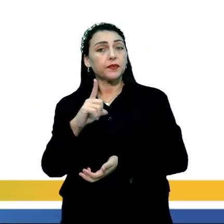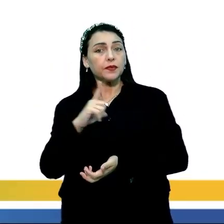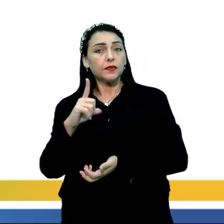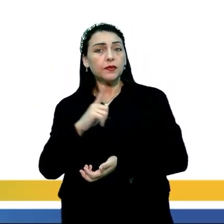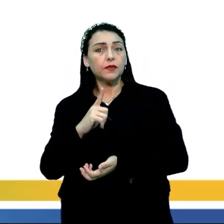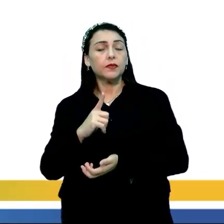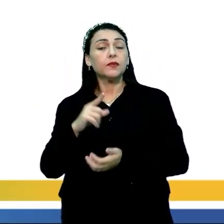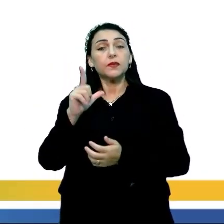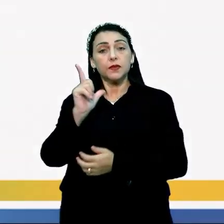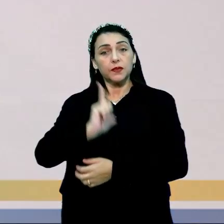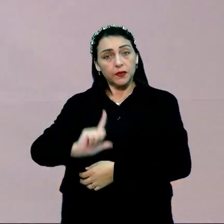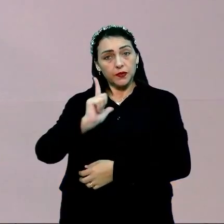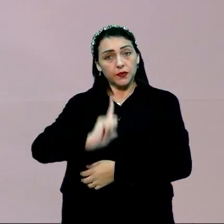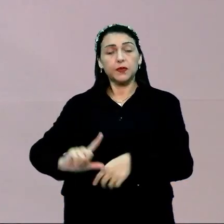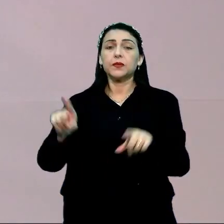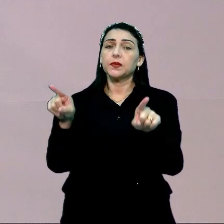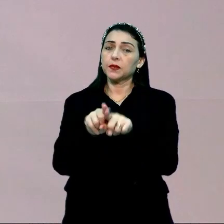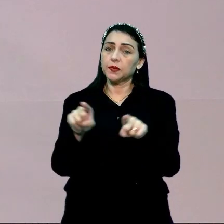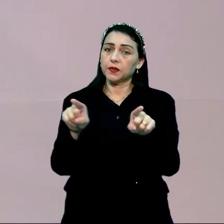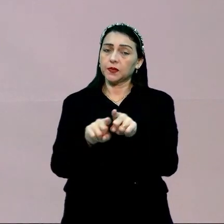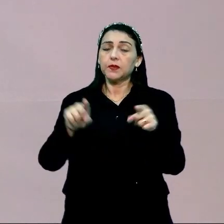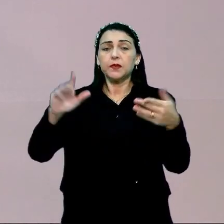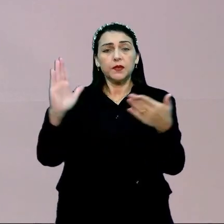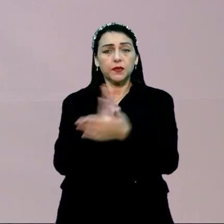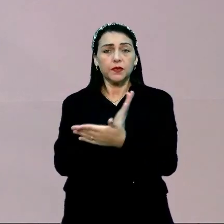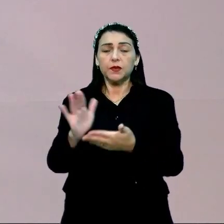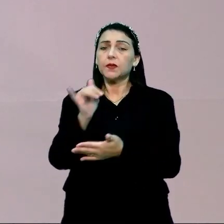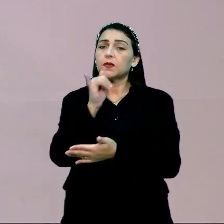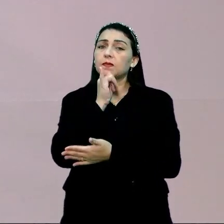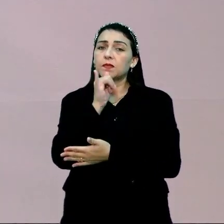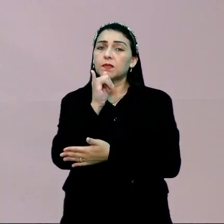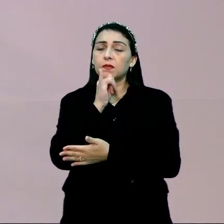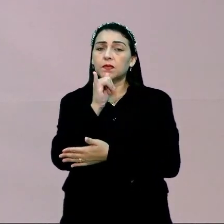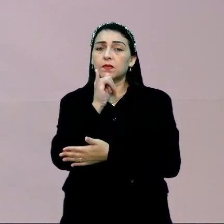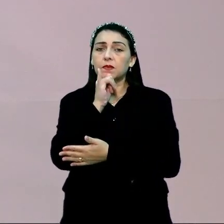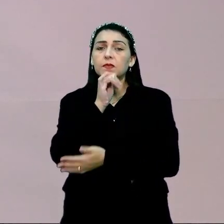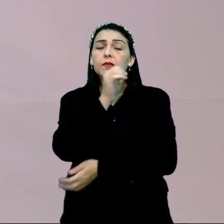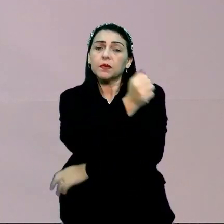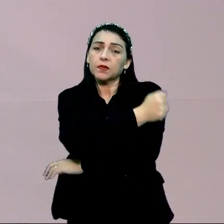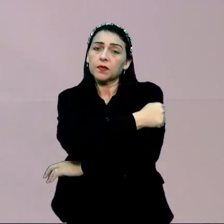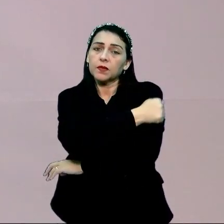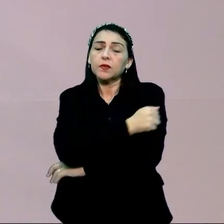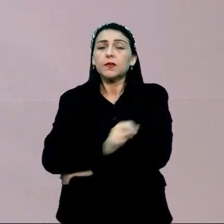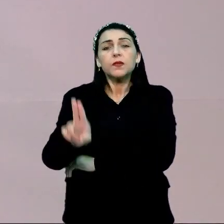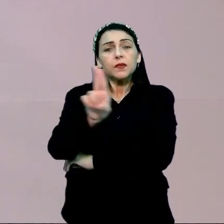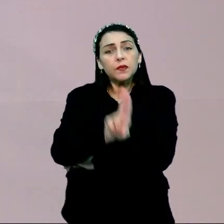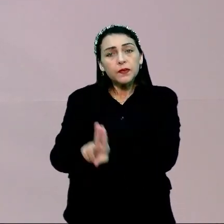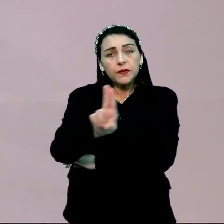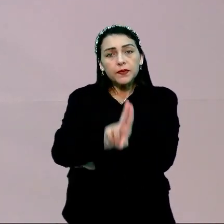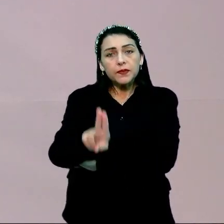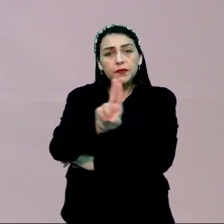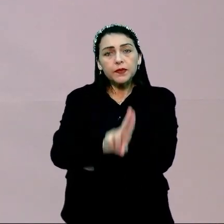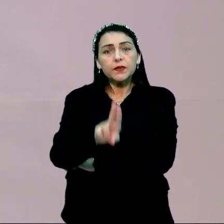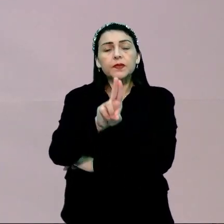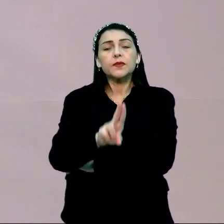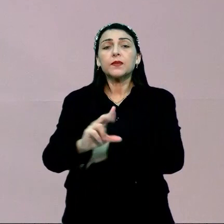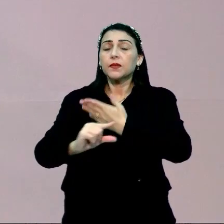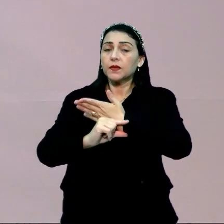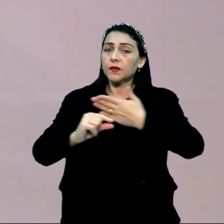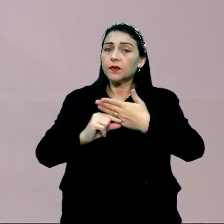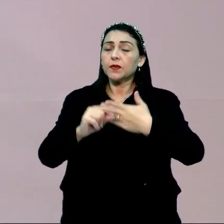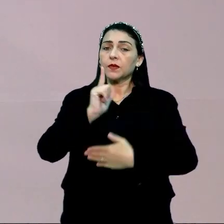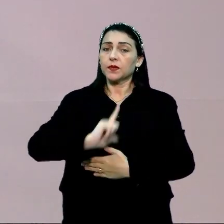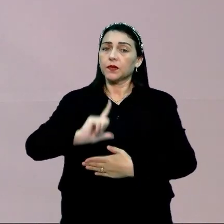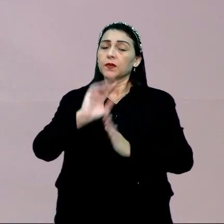aí a literatura, né? Nós temos alguns exemplos de candidatos que utilizam obras literárias em